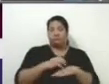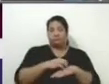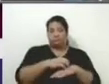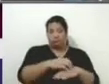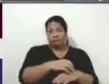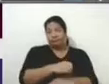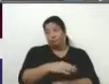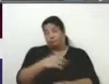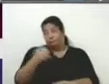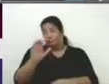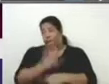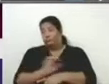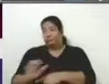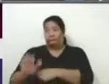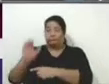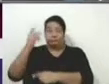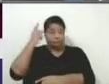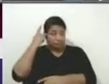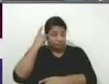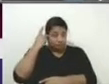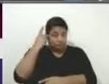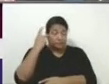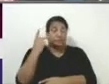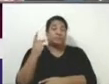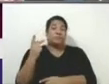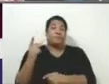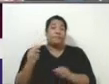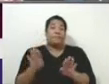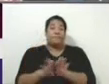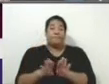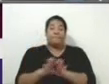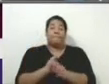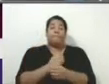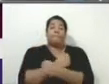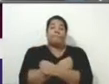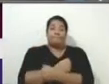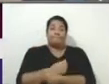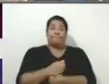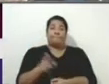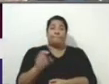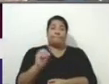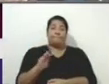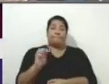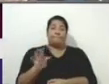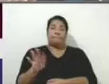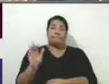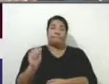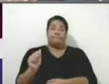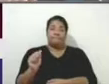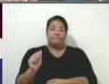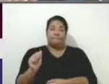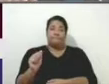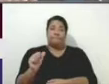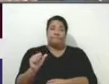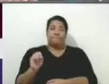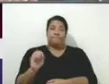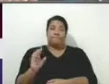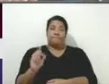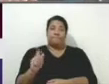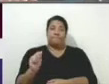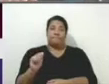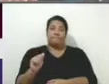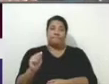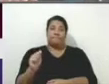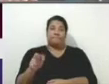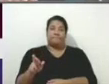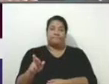Paulo. E aqui, deixo o meu abraço à Roberta Sogaiar, que está conduzindo de uma forma muito